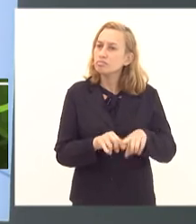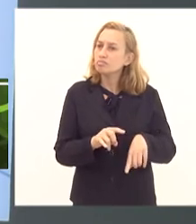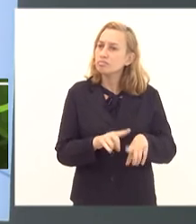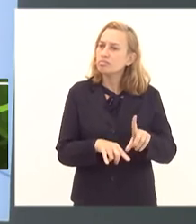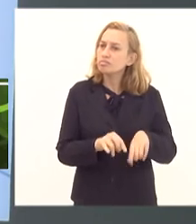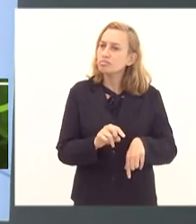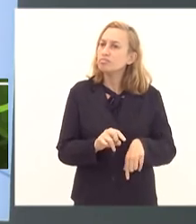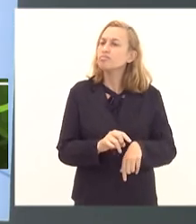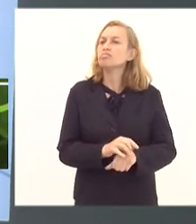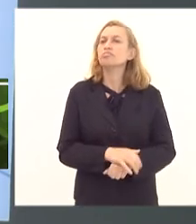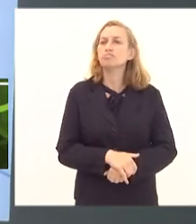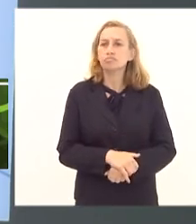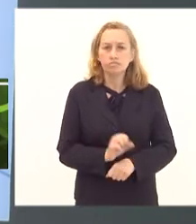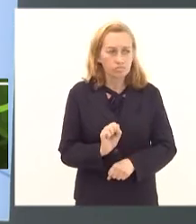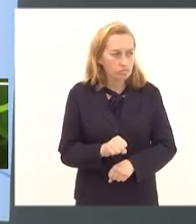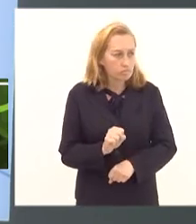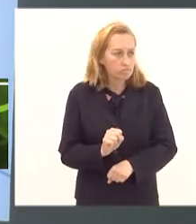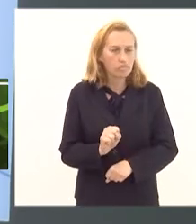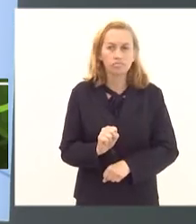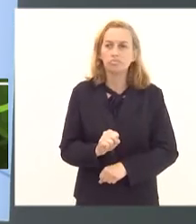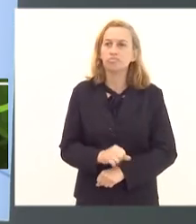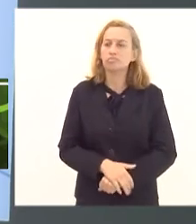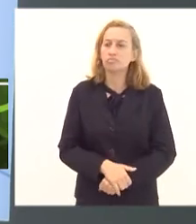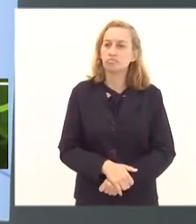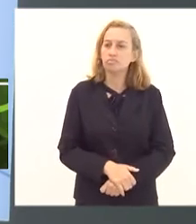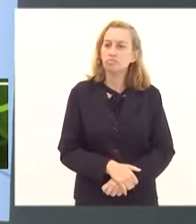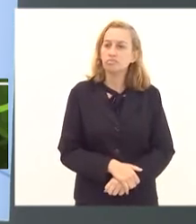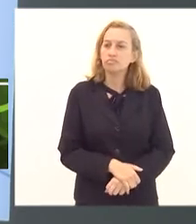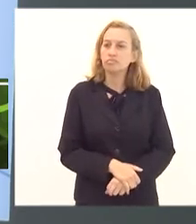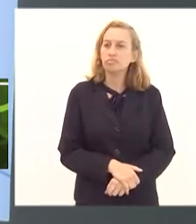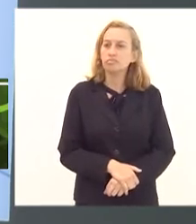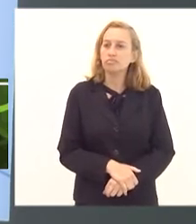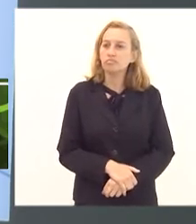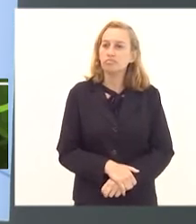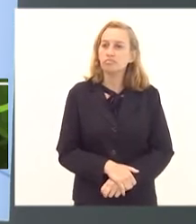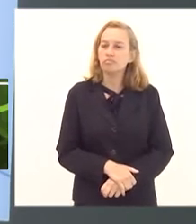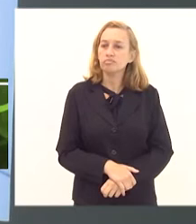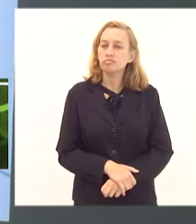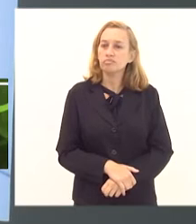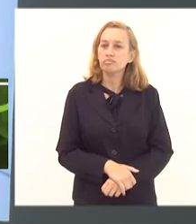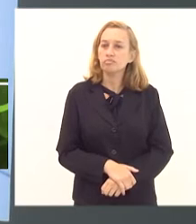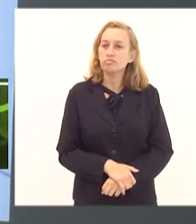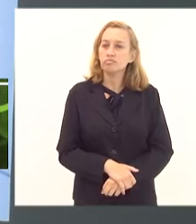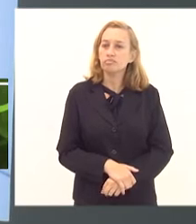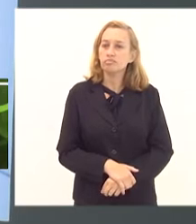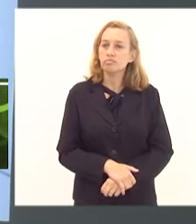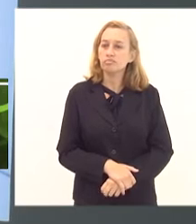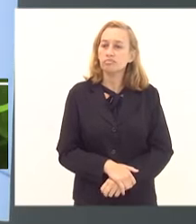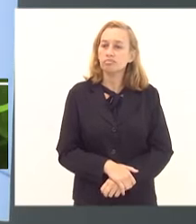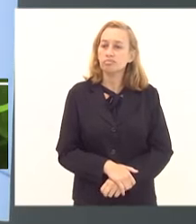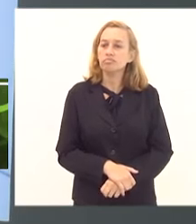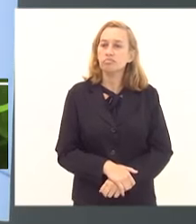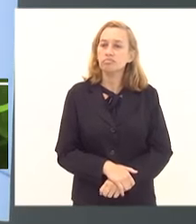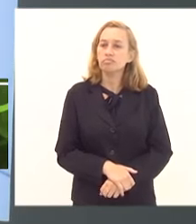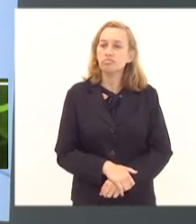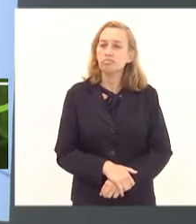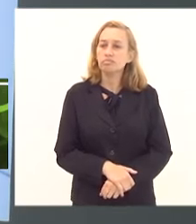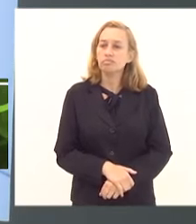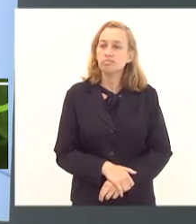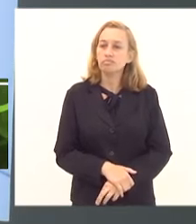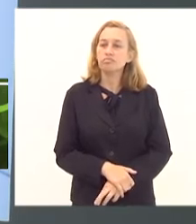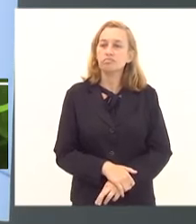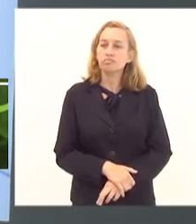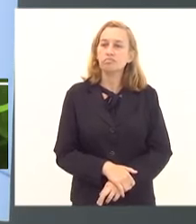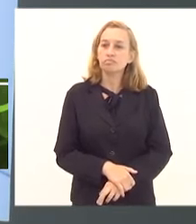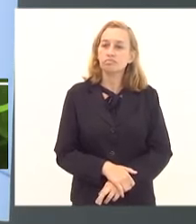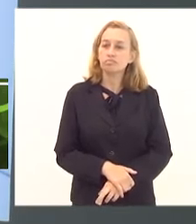Só o projeto... Não, sim. A aquisição dos equipamentos. Acho que eu falei que 46%, mas a aquisição dos equipamentos. Para mim seria...